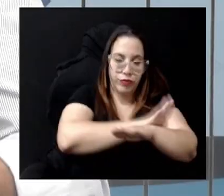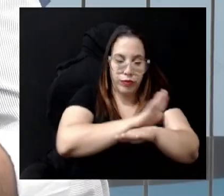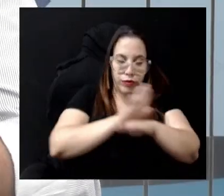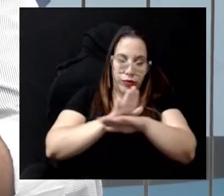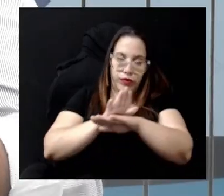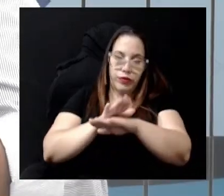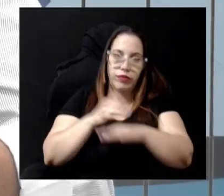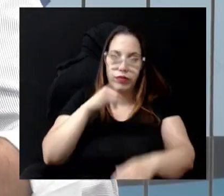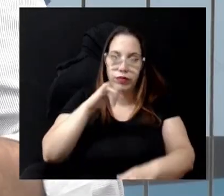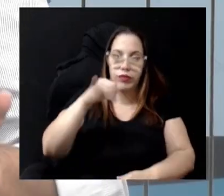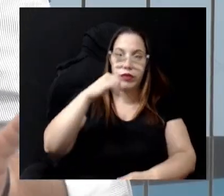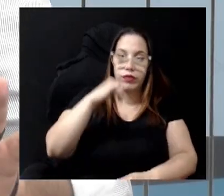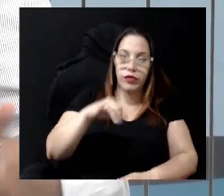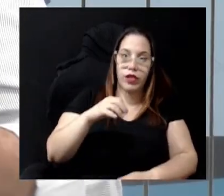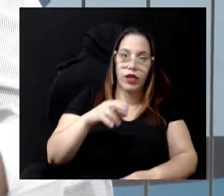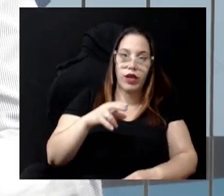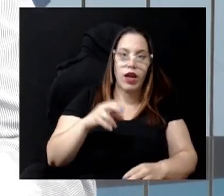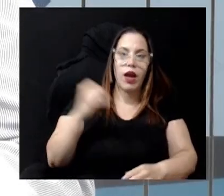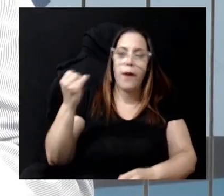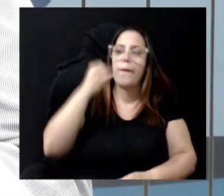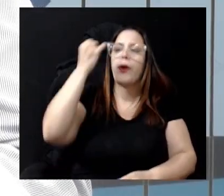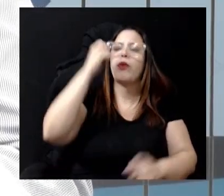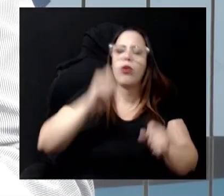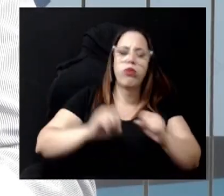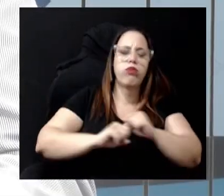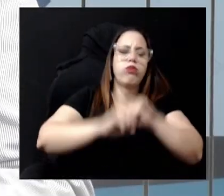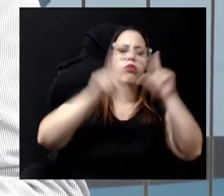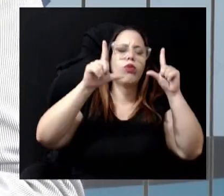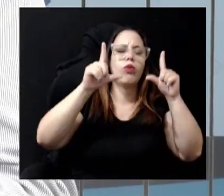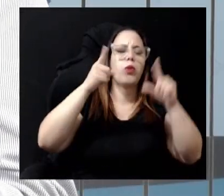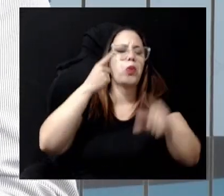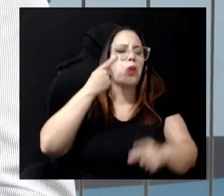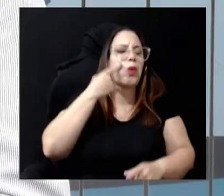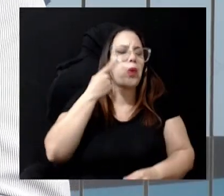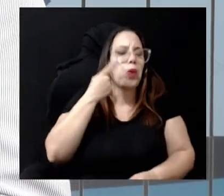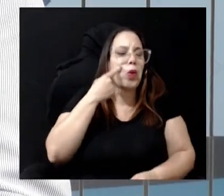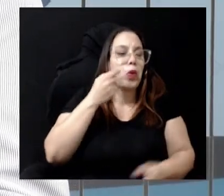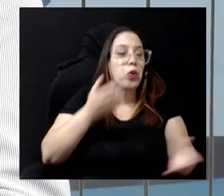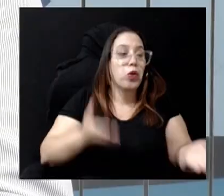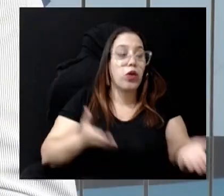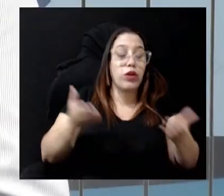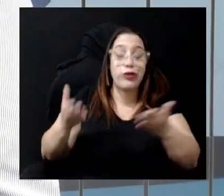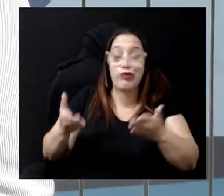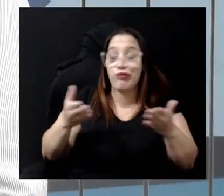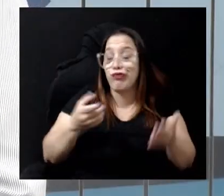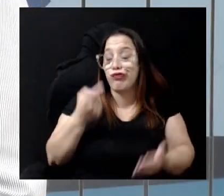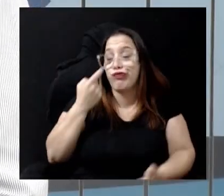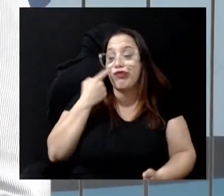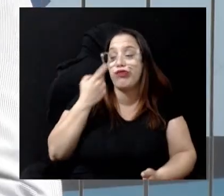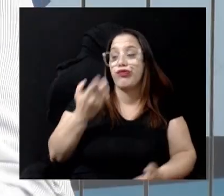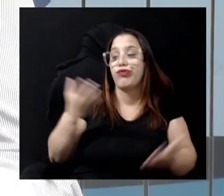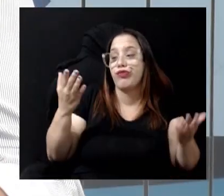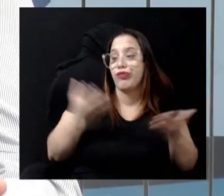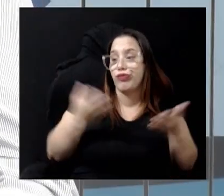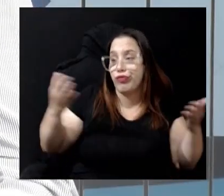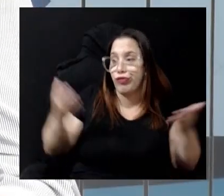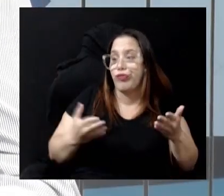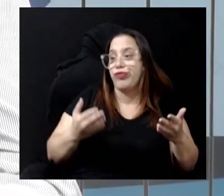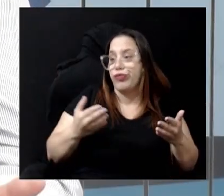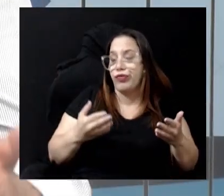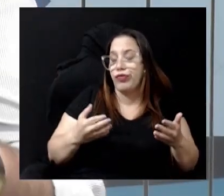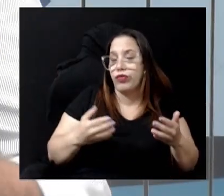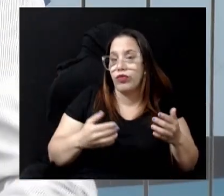elétrica. Importante destacar, paremos agora e olhamos de maneira coletiva, estamos vendo neste momento que os custos de energia